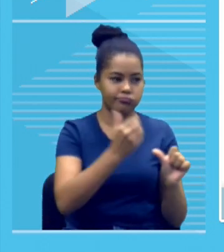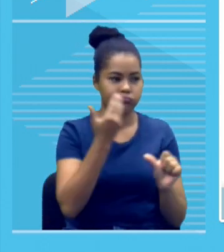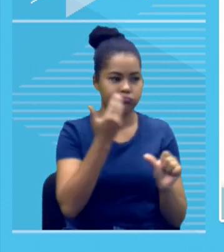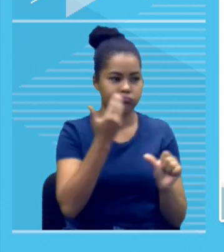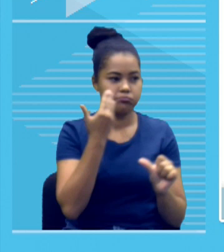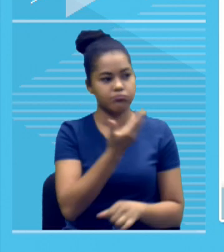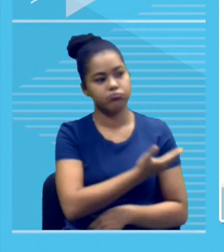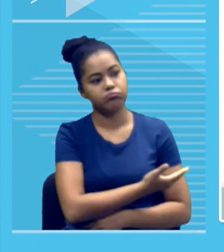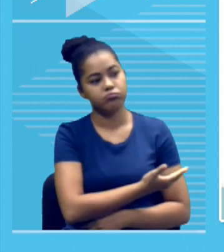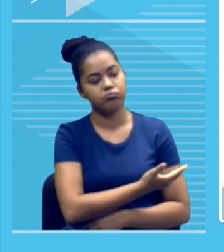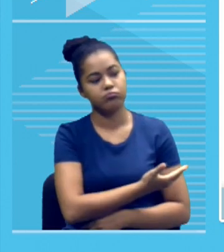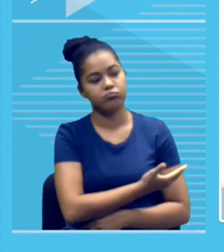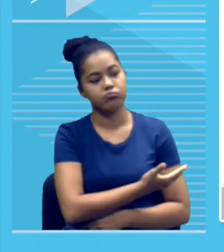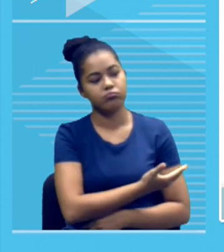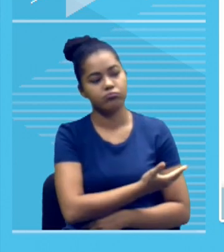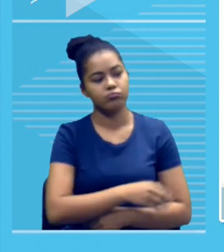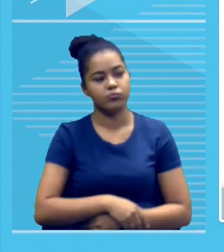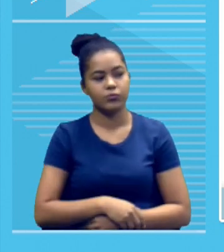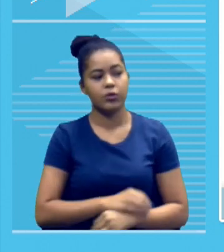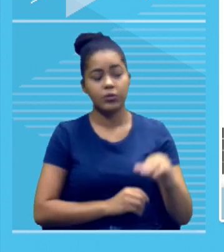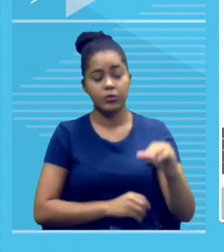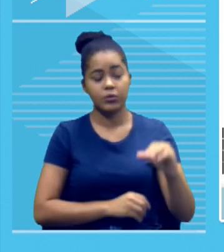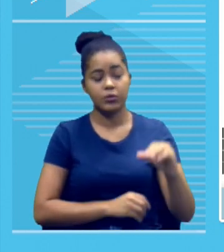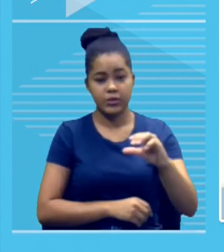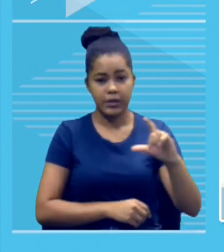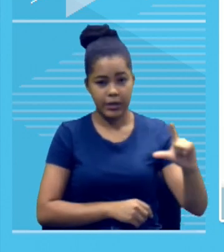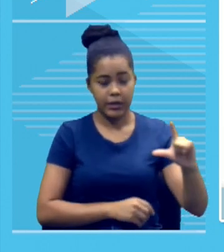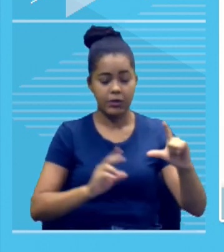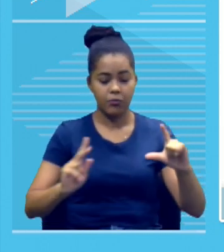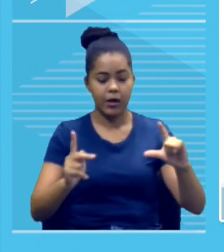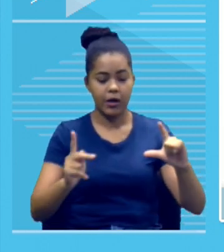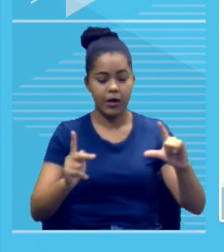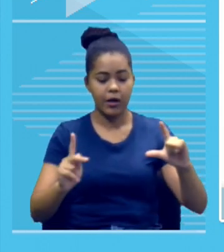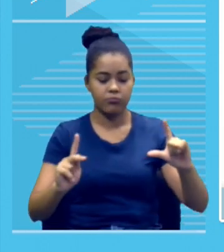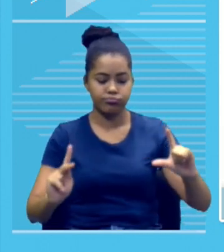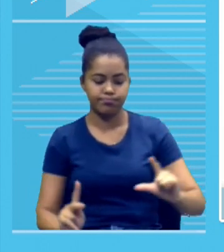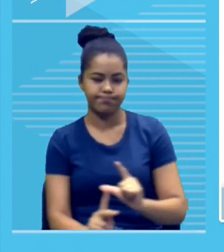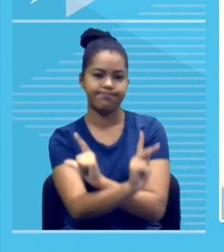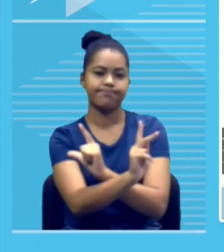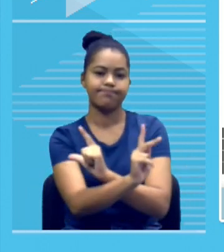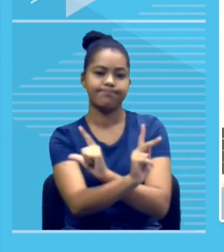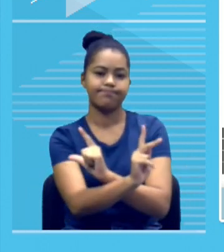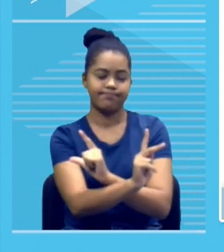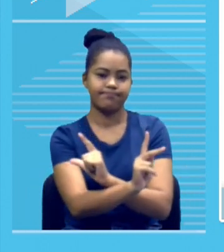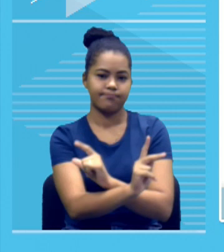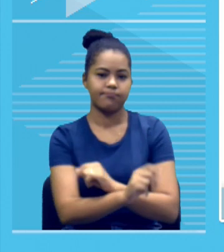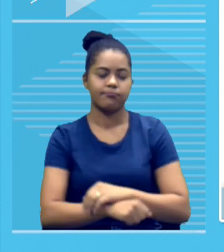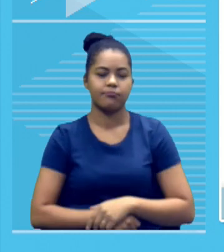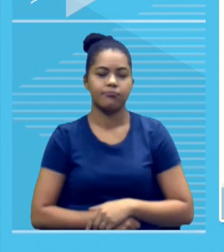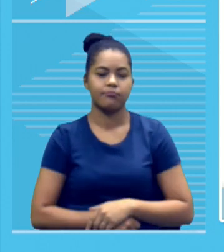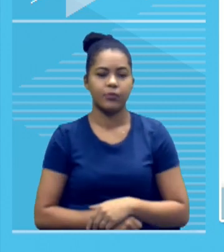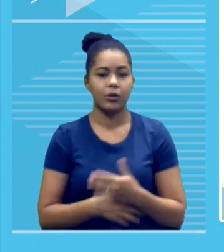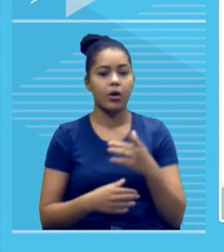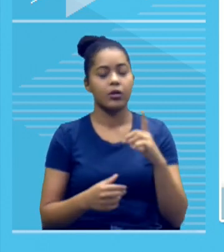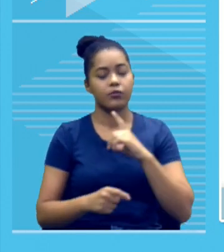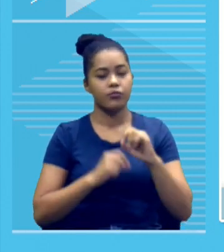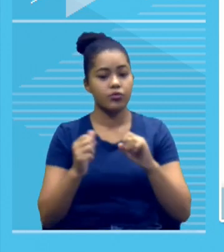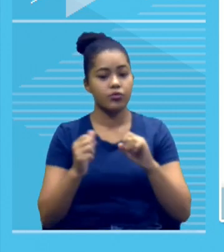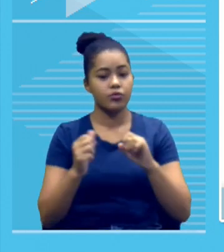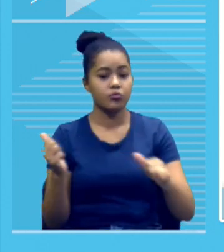O hidrogênio foi para o lugar do cloro e o cloro para o lugar do hidrogênio. Então ocorreu aí uma substituição.